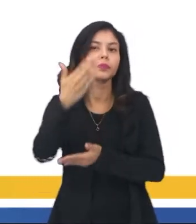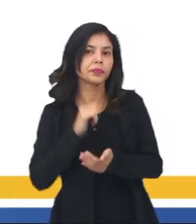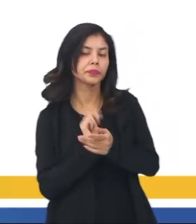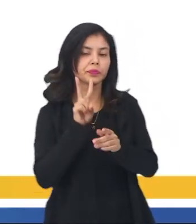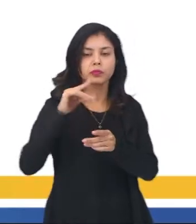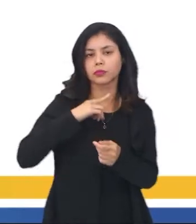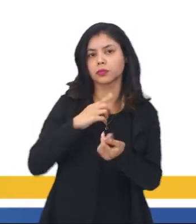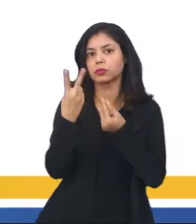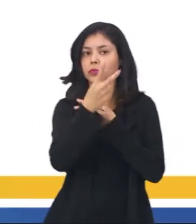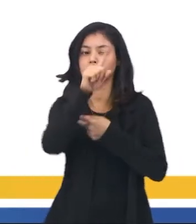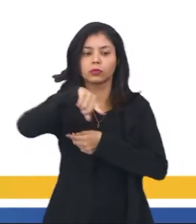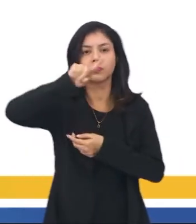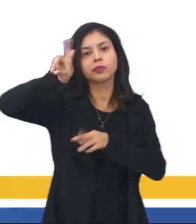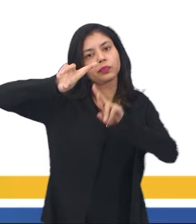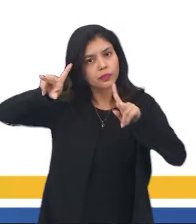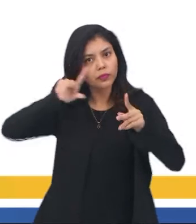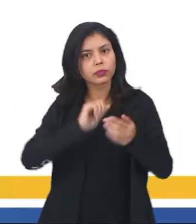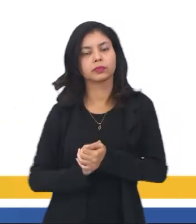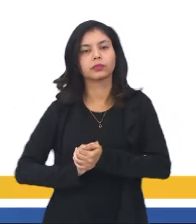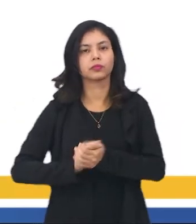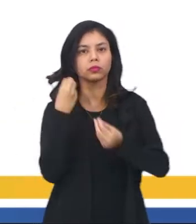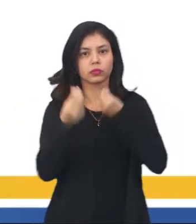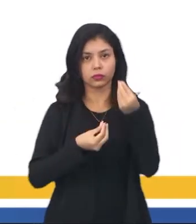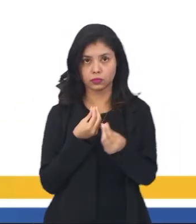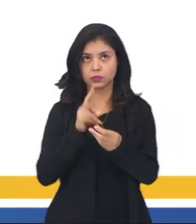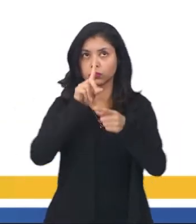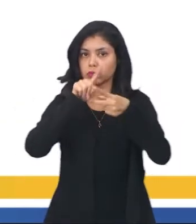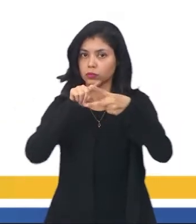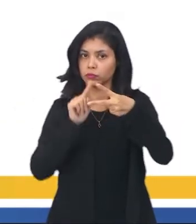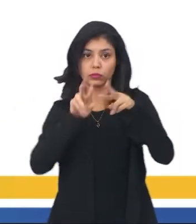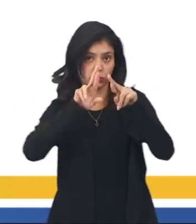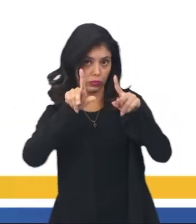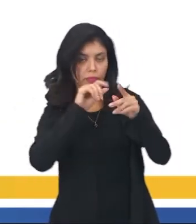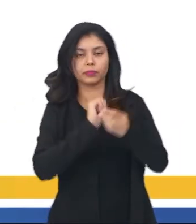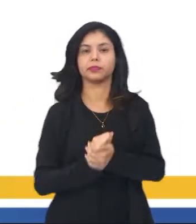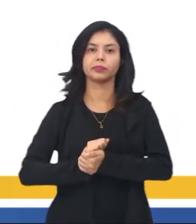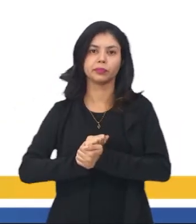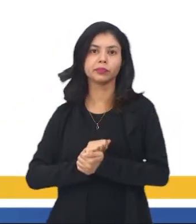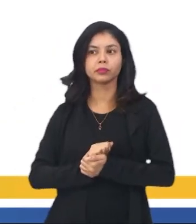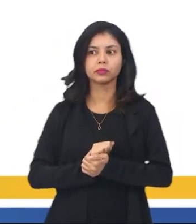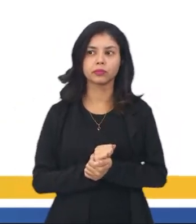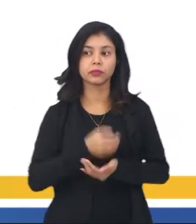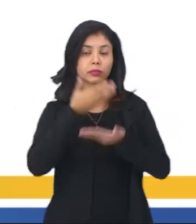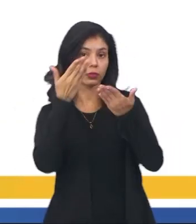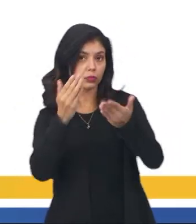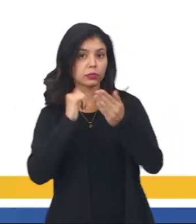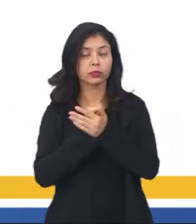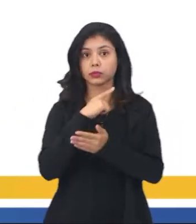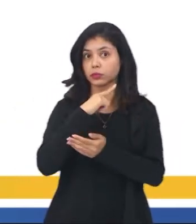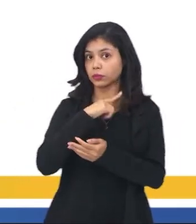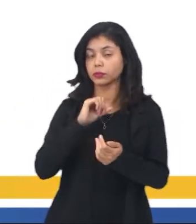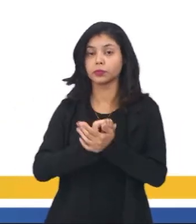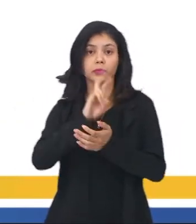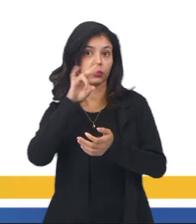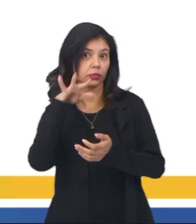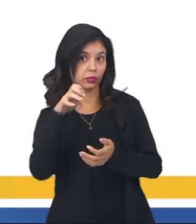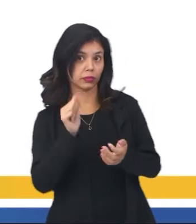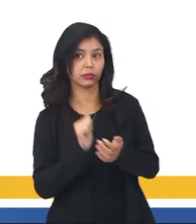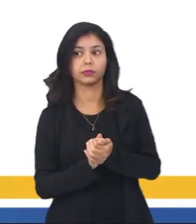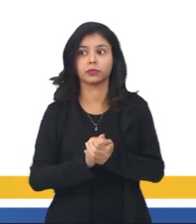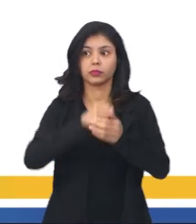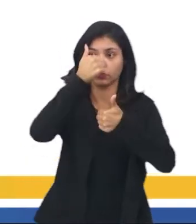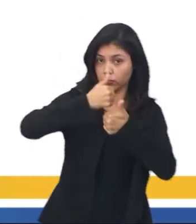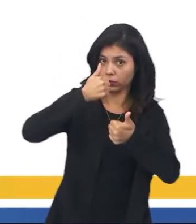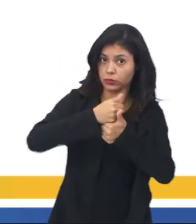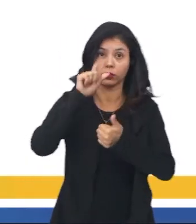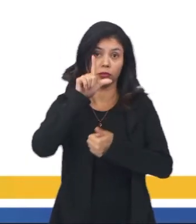vamos ter duas raízes distintas. Né? Ou seja, vamos ter duas soluções diferentes. Né? Então, aí, nós tiramos os coeficientes e aplicamos